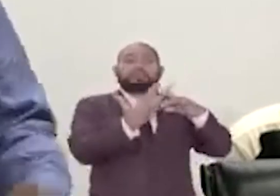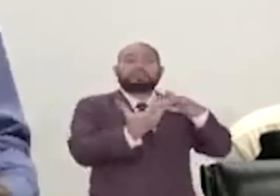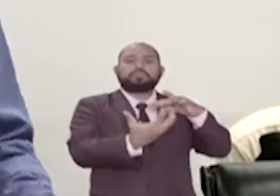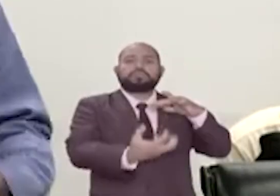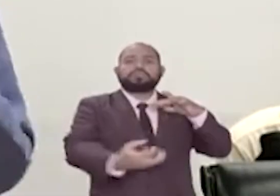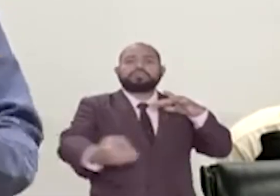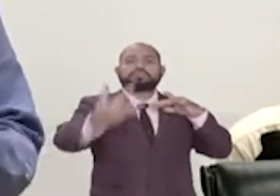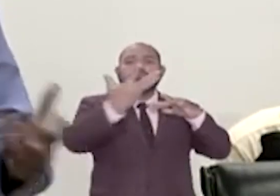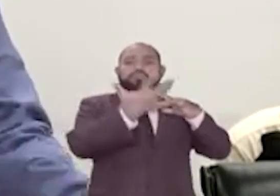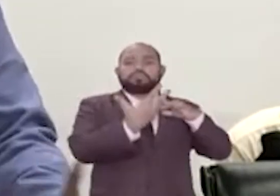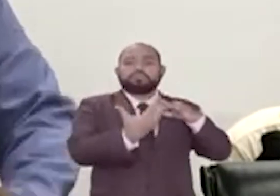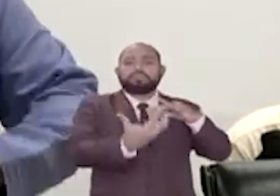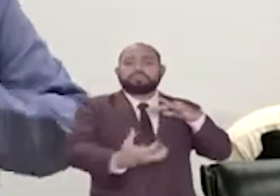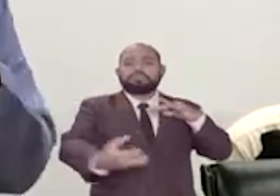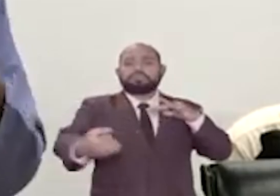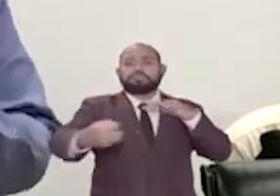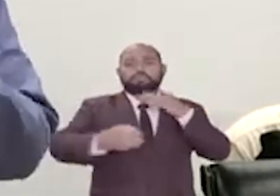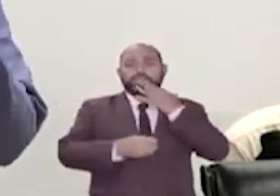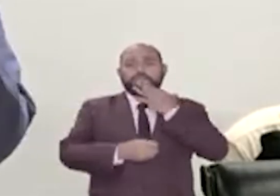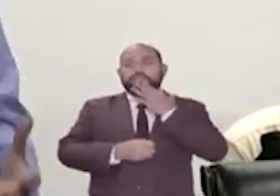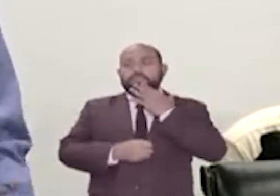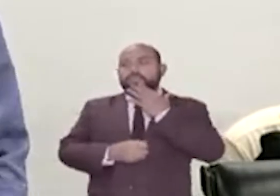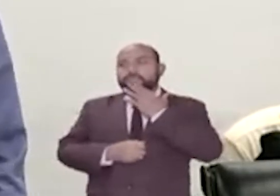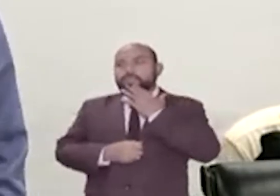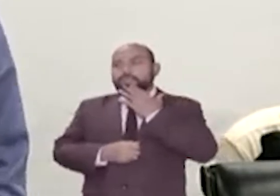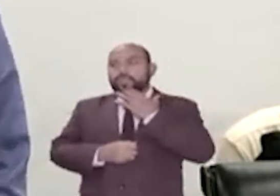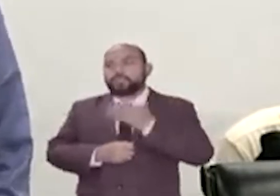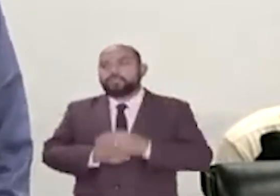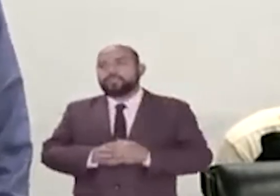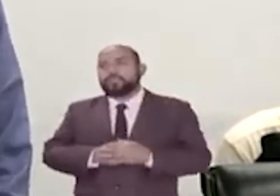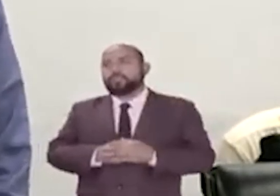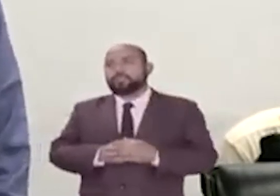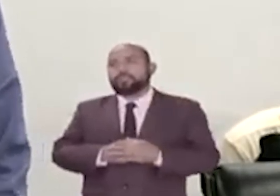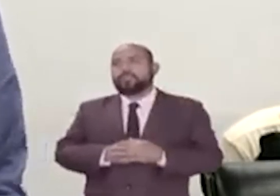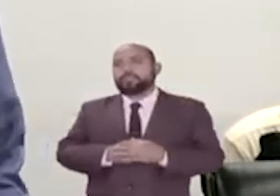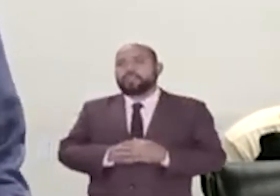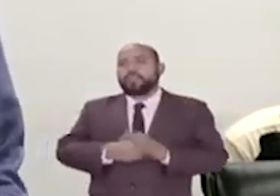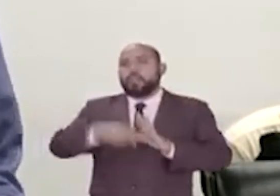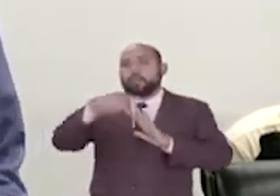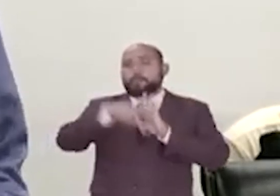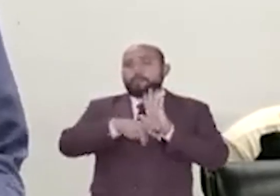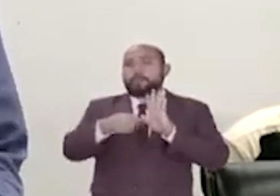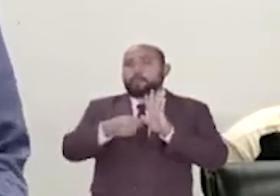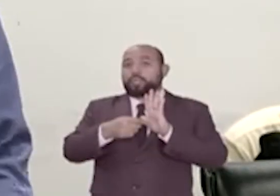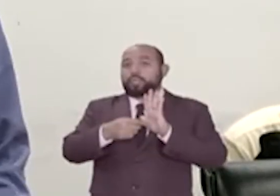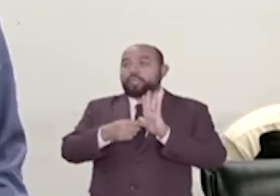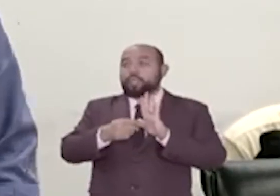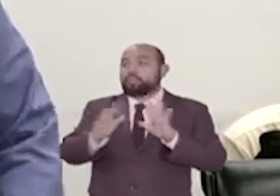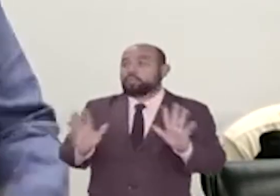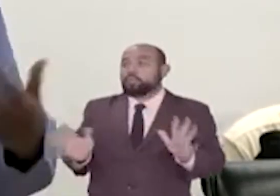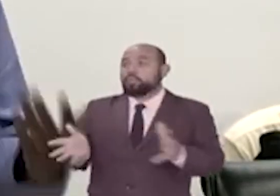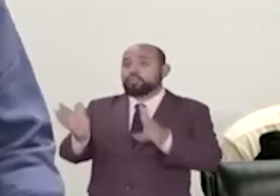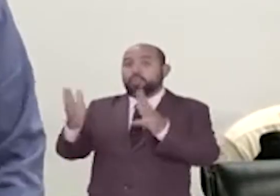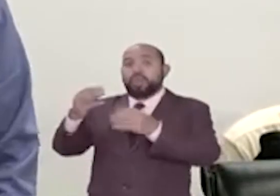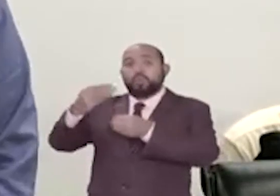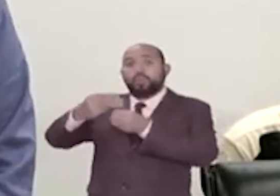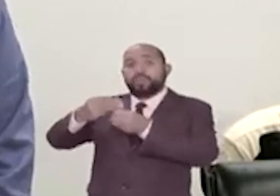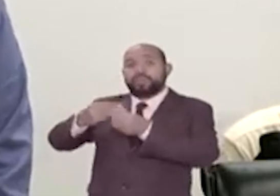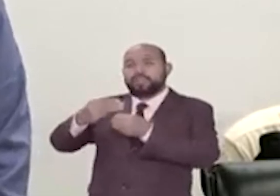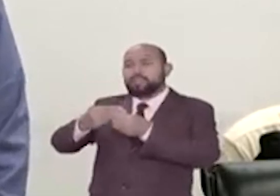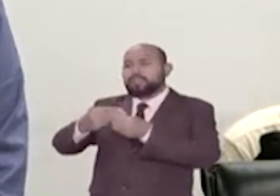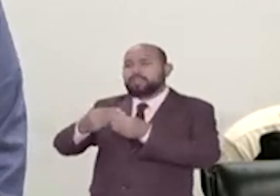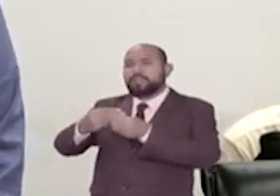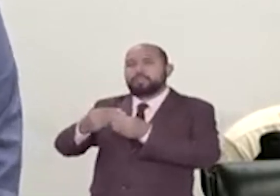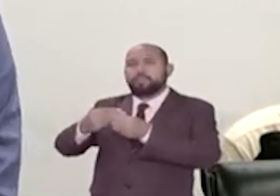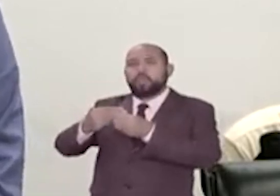não só, né, encher as coisas e fazer tudo na base do concreto. Então, esse projeto ele visa estimular que o município adote